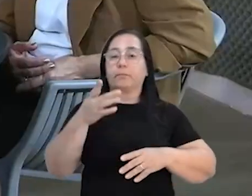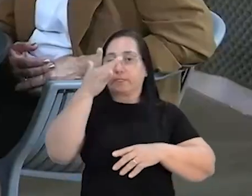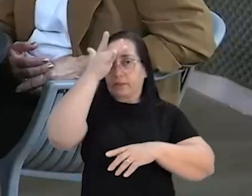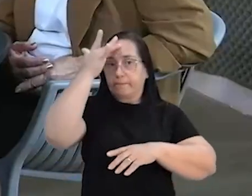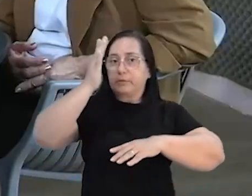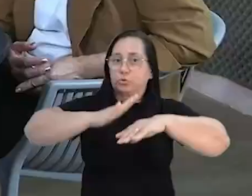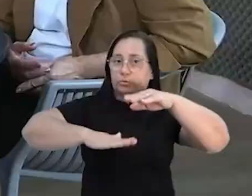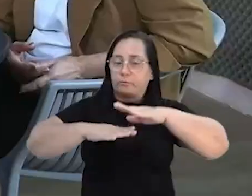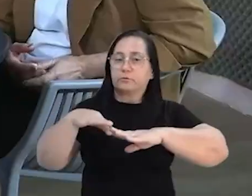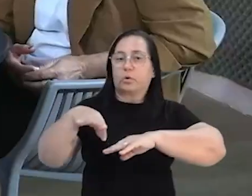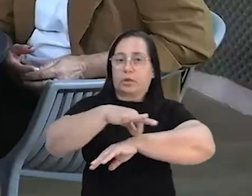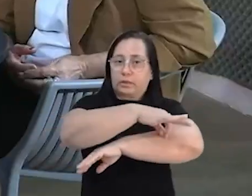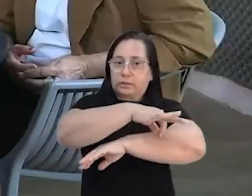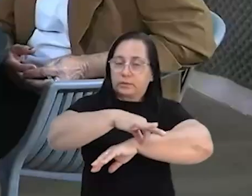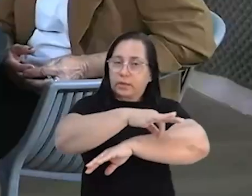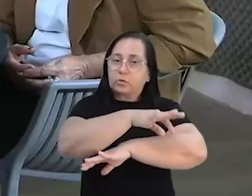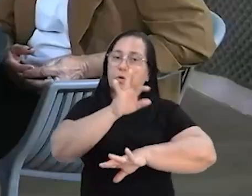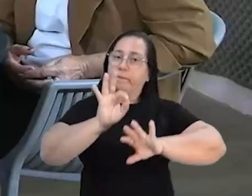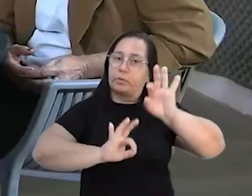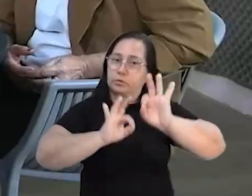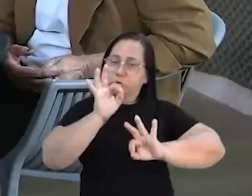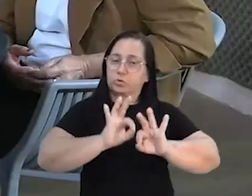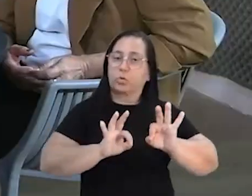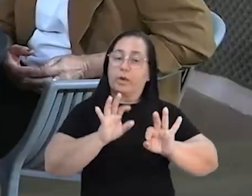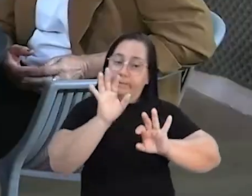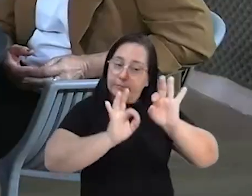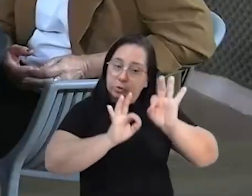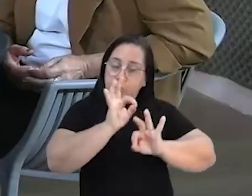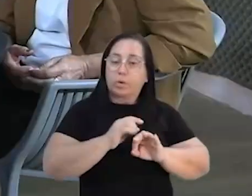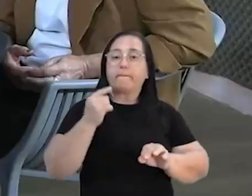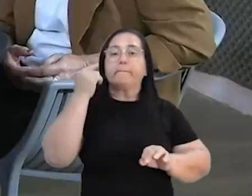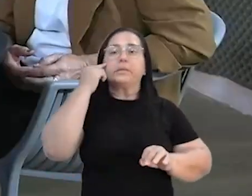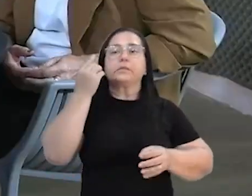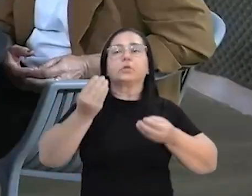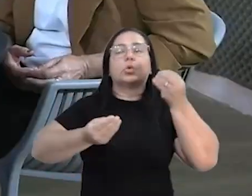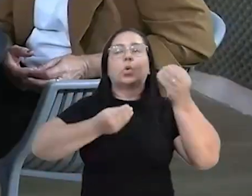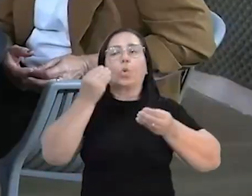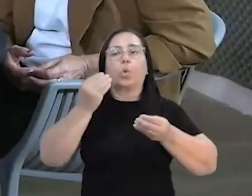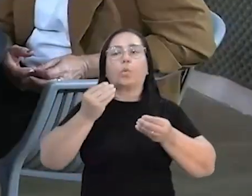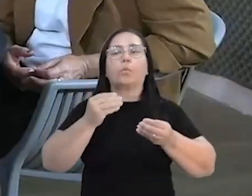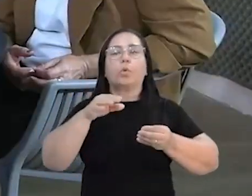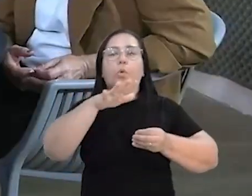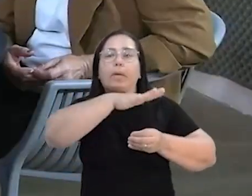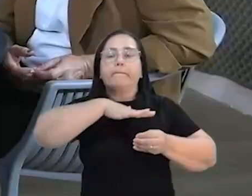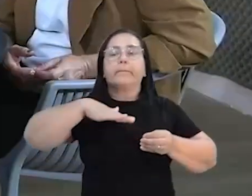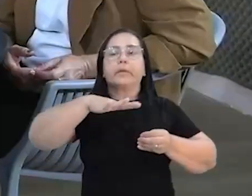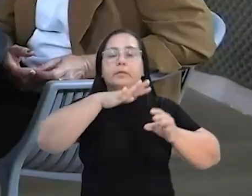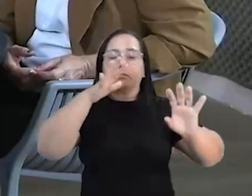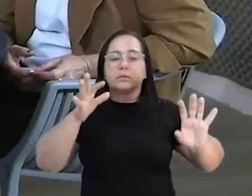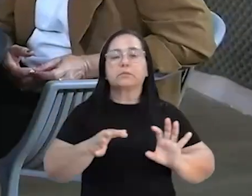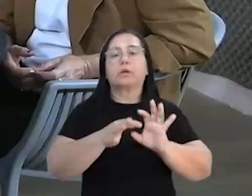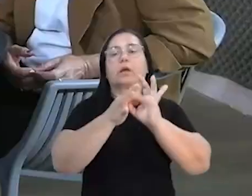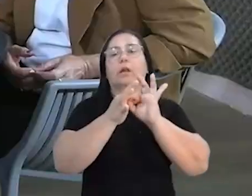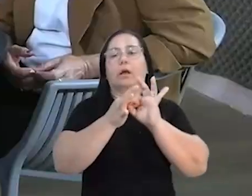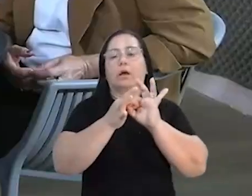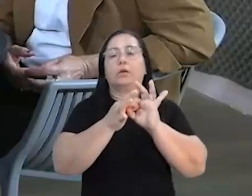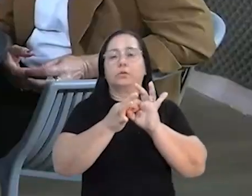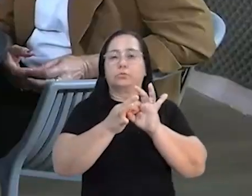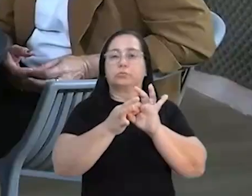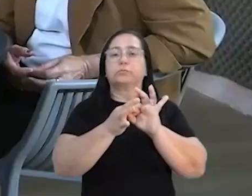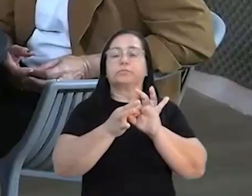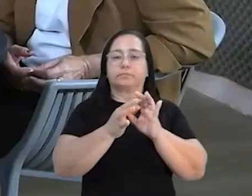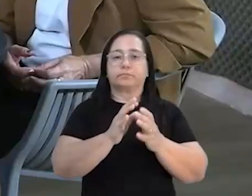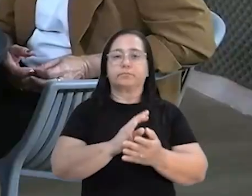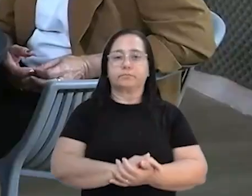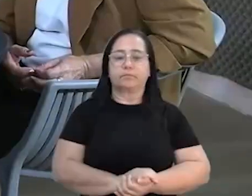arquiteto, o profissional que projetou aqueles espaços ali, projetou pensando em como deixar o ambiente mais integrado, né, da melhor maneira